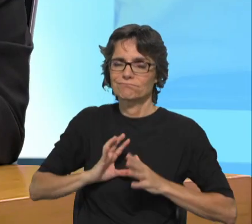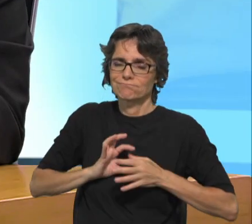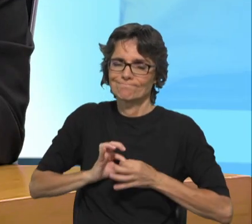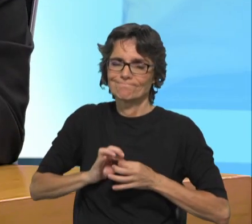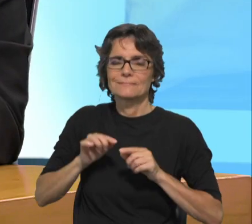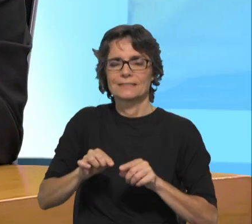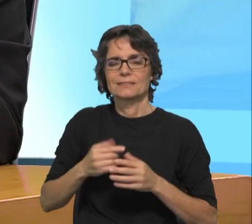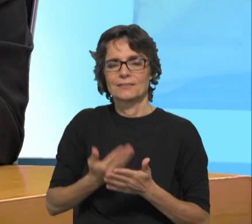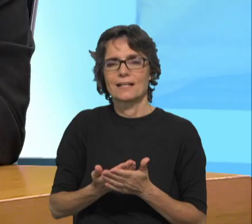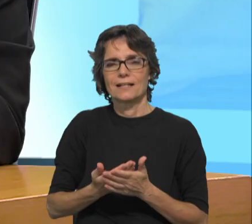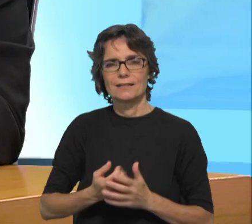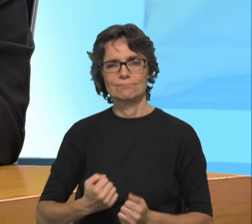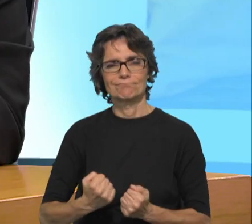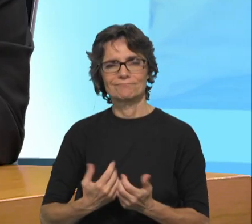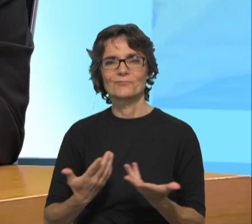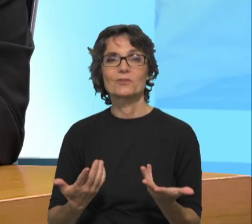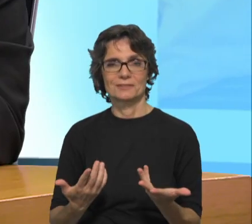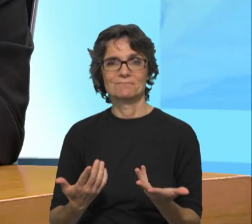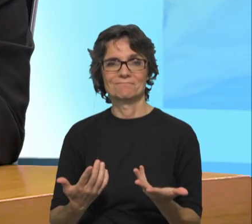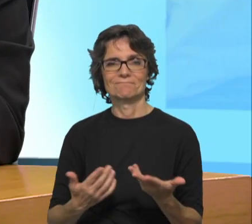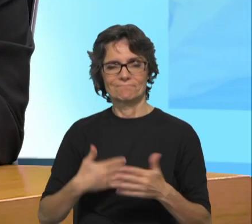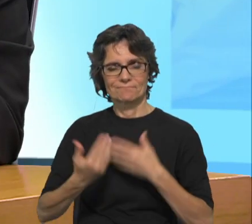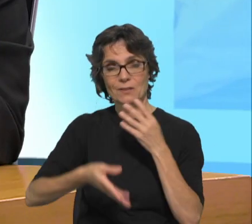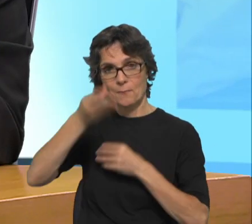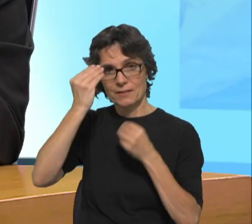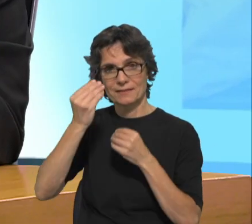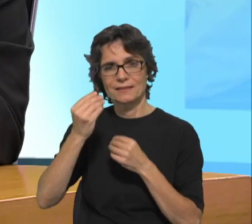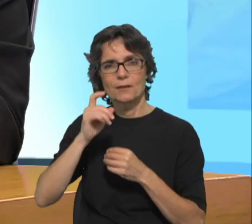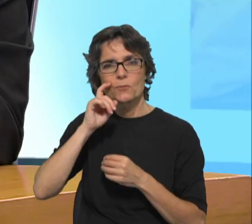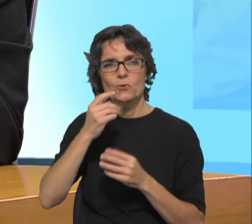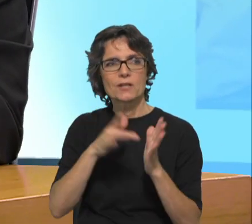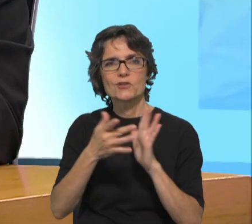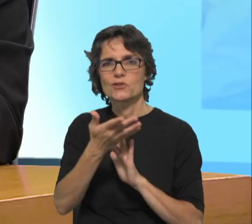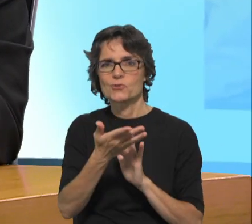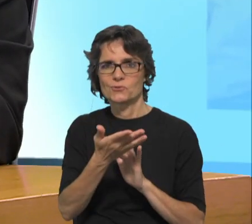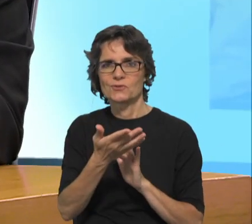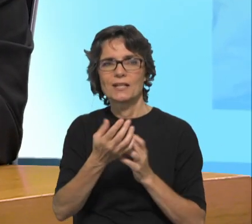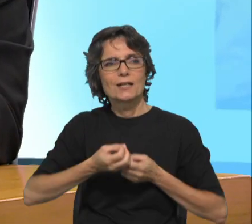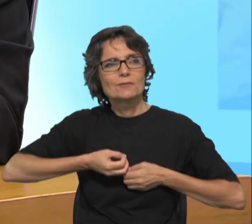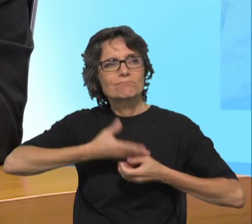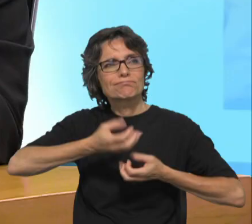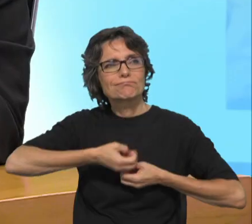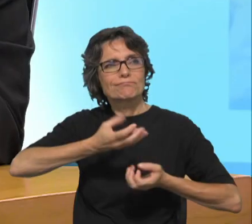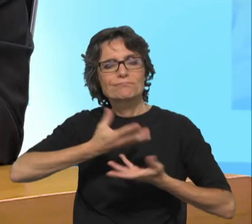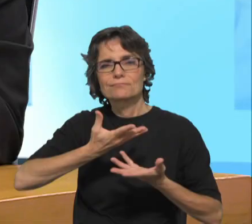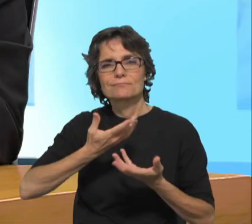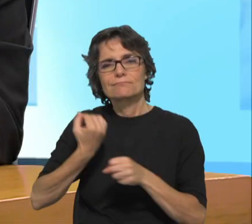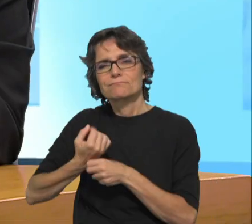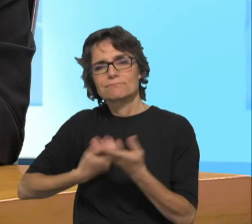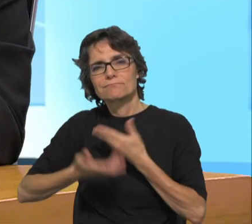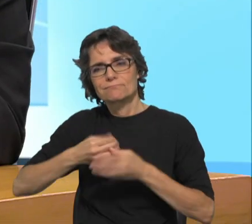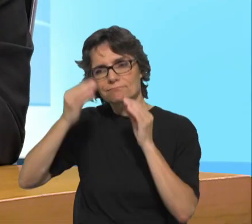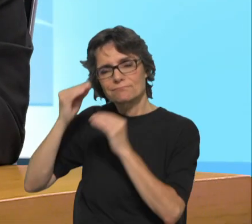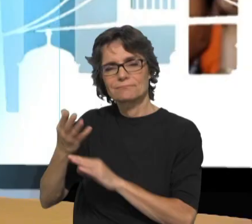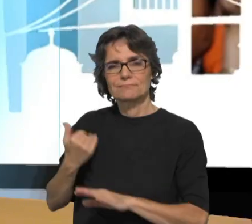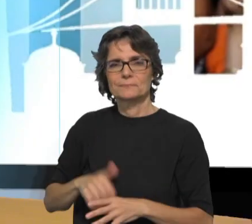e plenamente restaurados e, portanto, é preciso aprendermos a procurar Jesus e a contar-lhe tudo aquilo que fizemos e ensinamos.